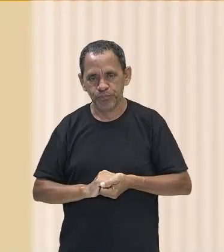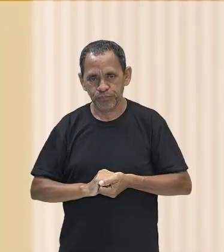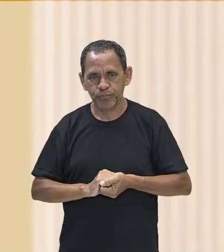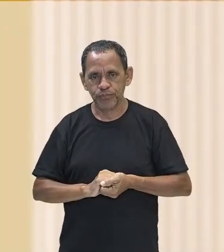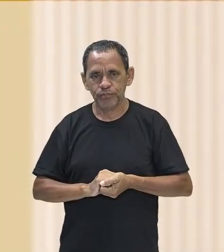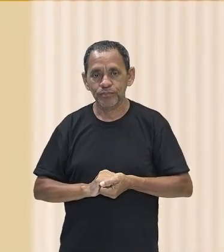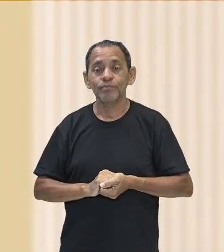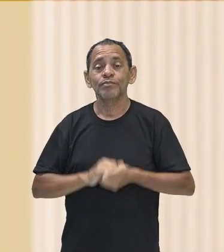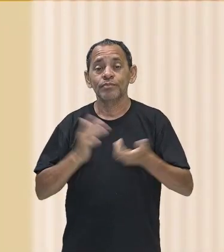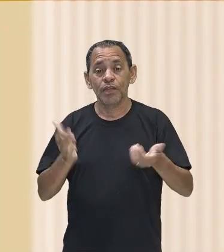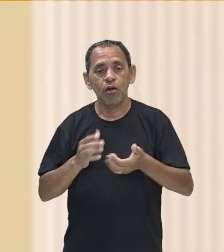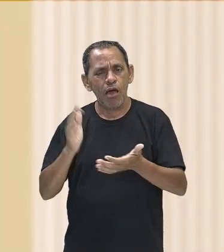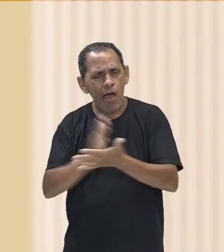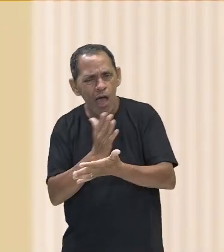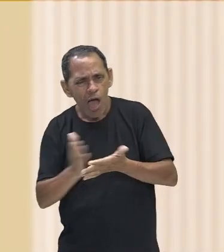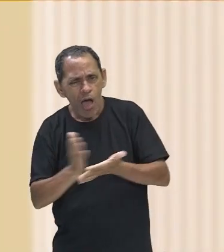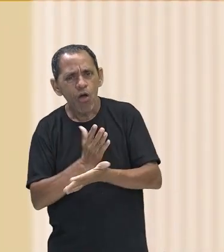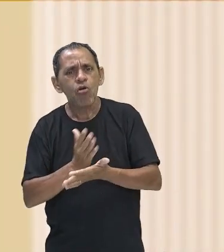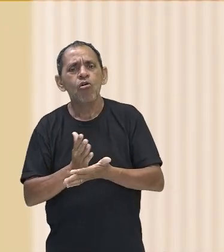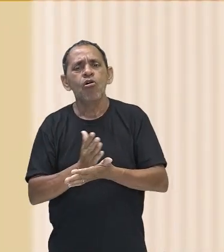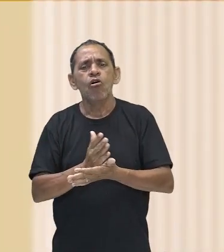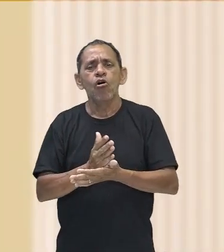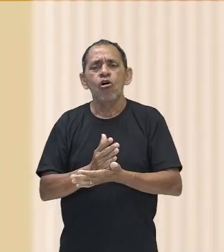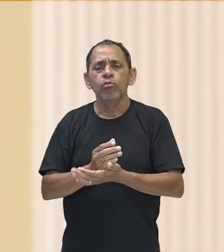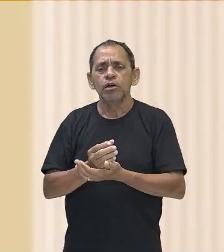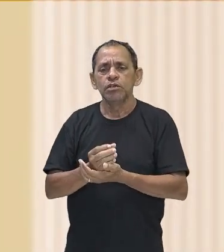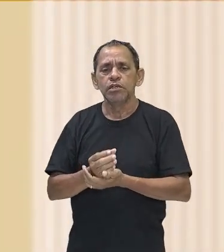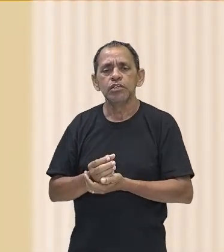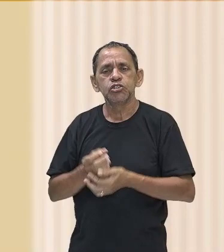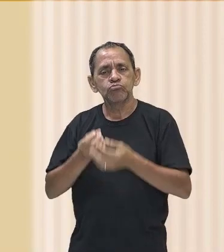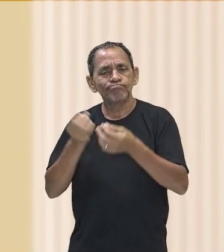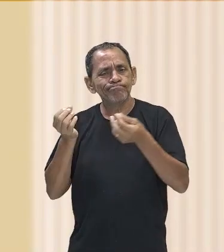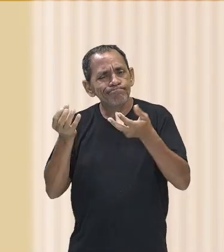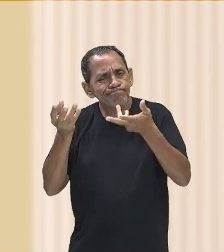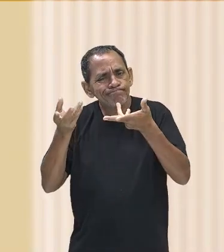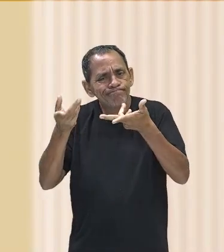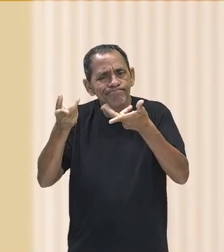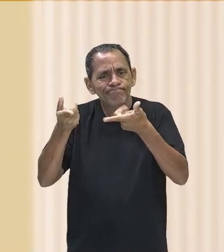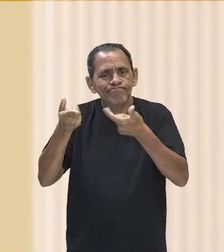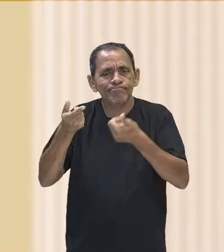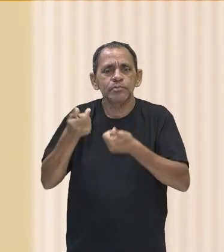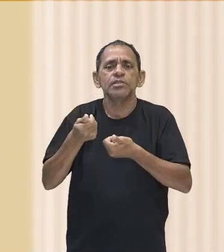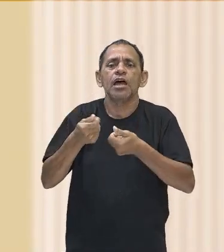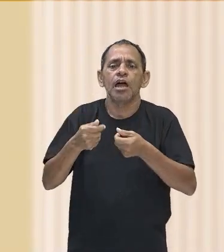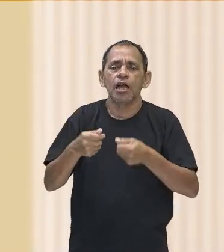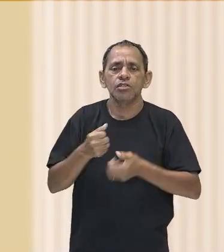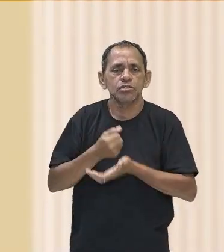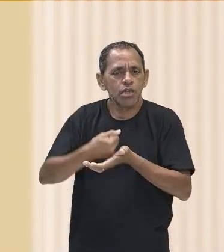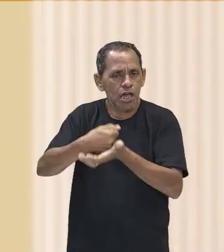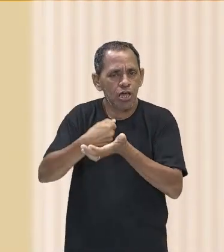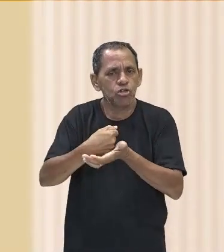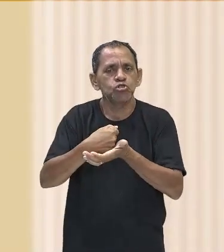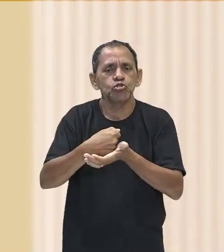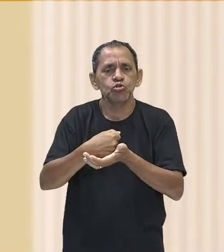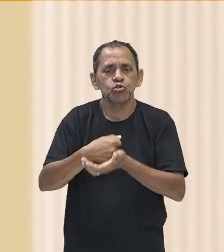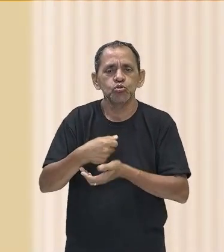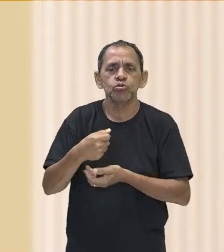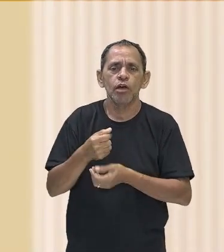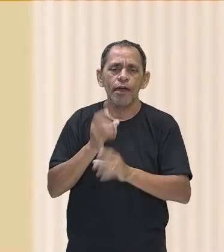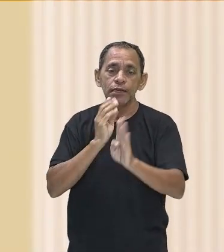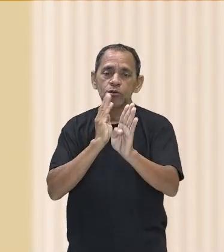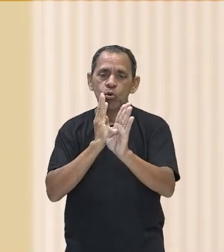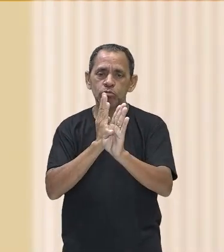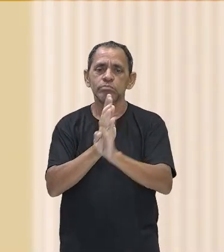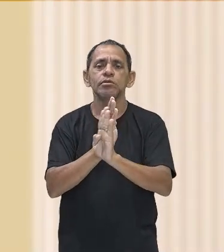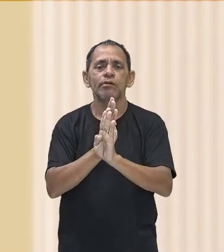Então, né, aí algumas das qualidades que com certeza ajudam a gente a encontrar o projeto